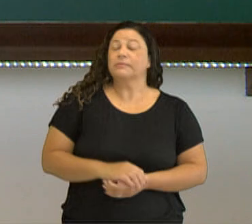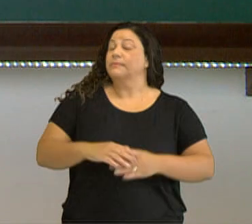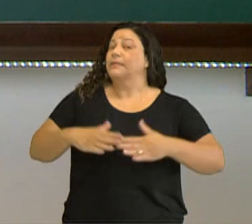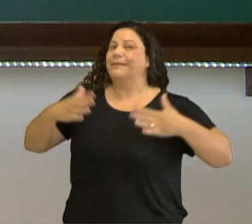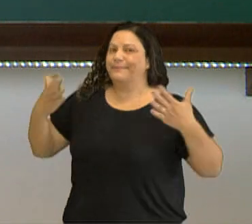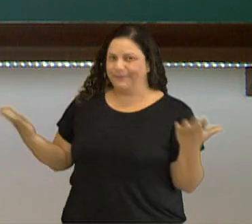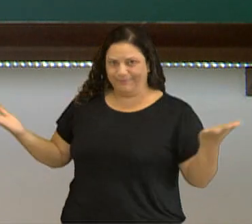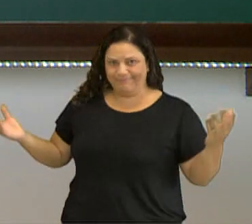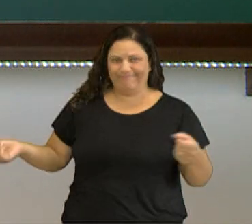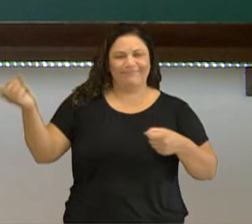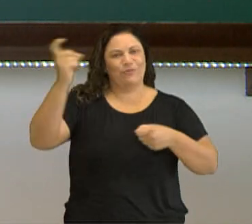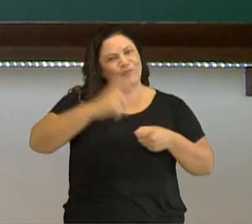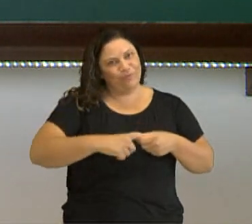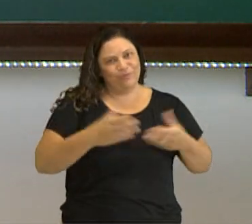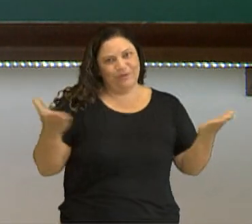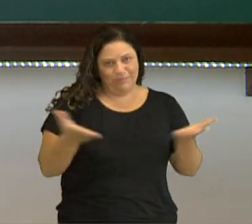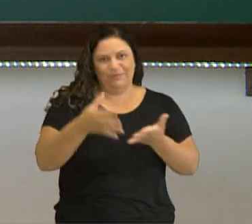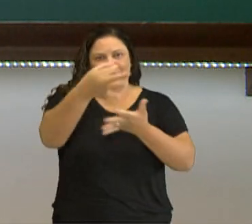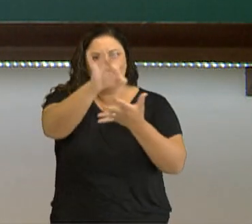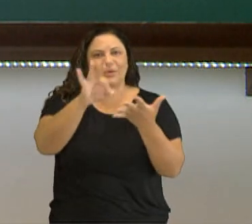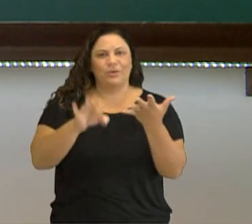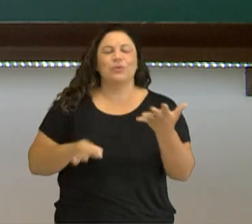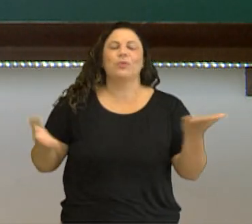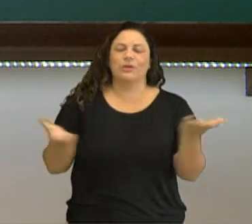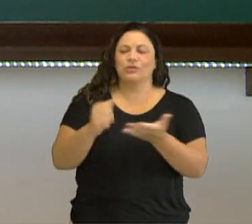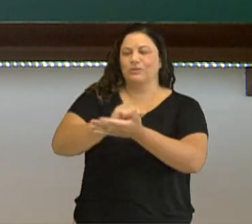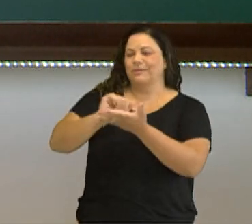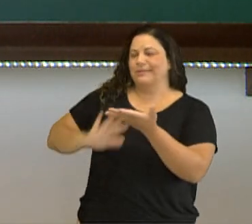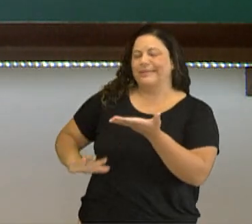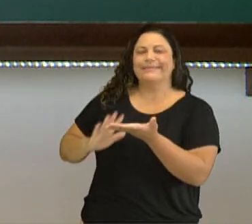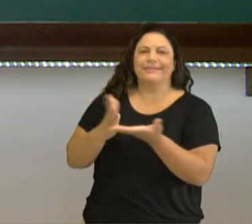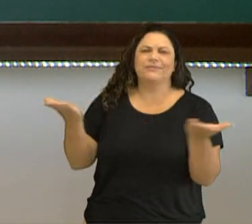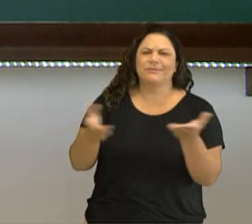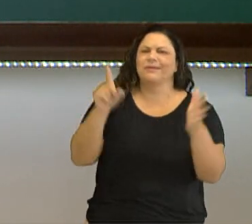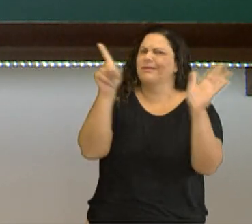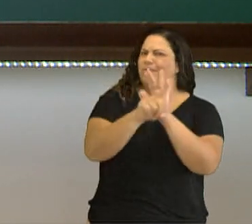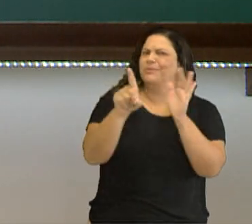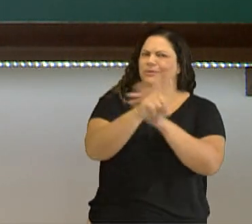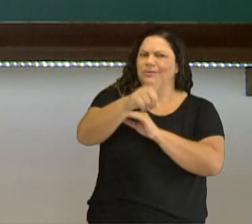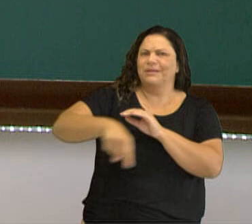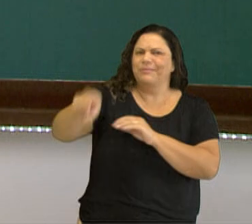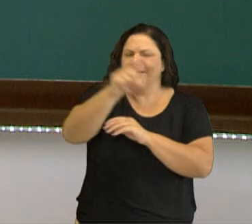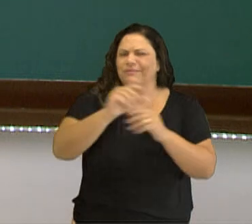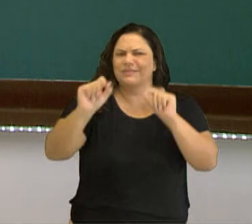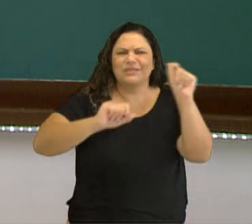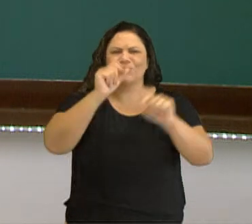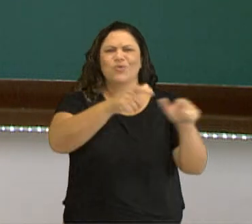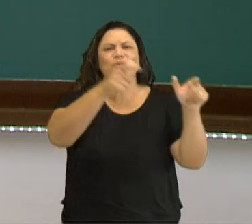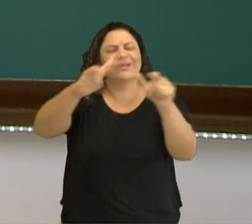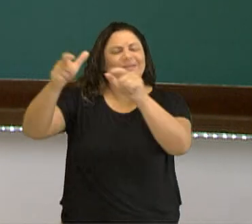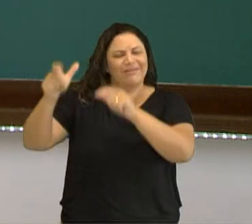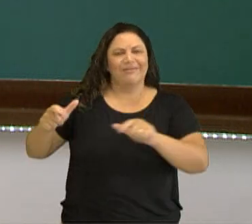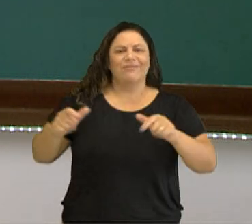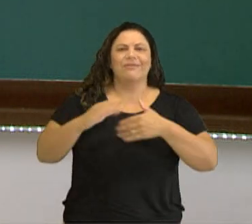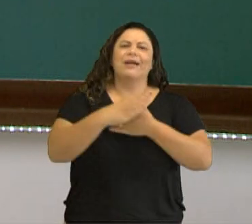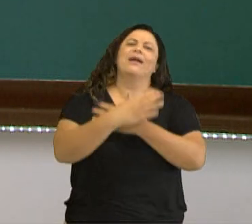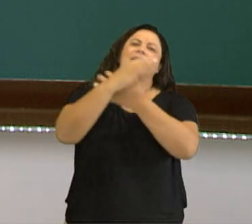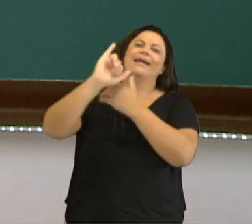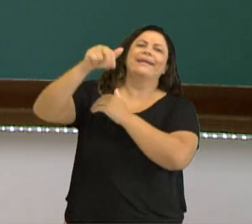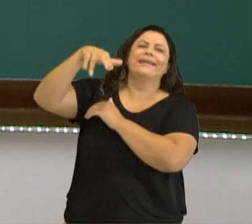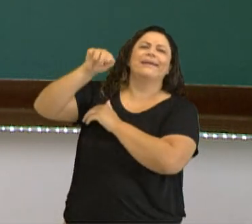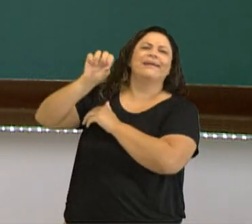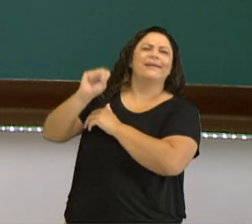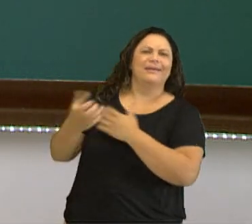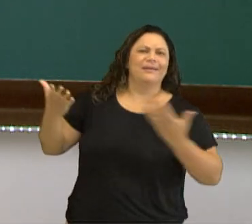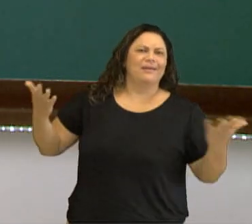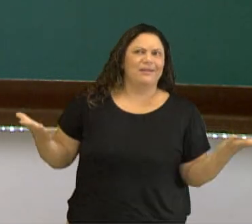Pessoal, voltamos com a correção da nossa atividade. Então eu perguntei para vocês, né, qual a localização do Império Inca e